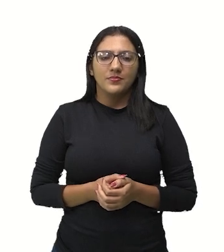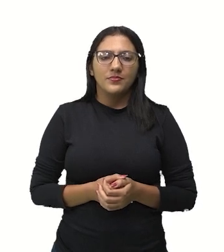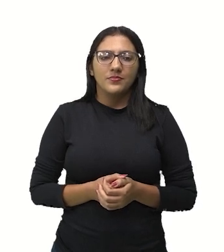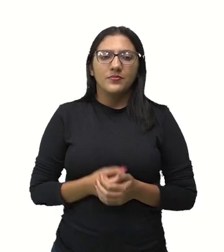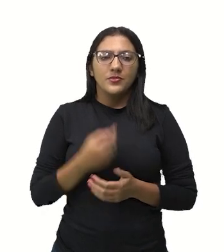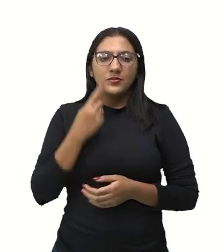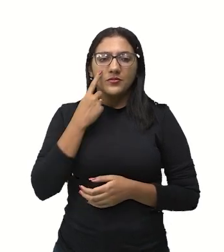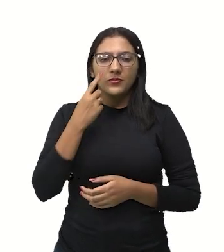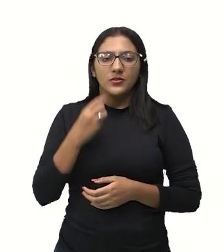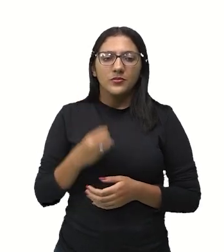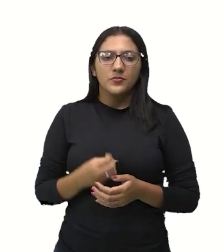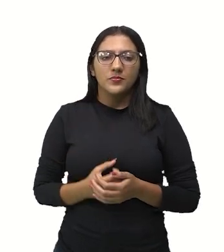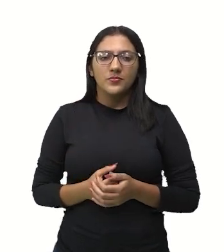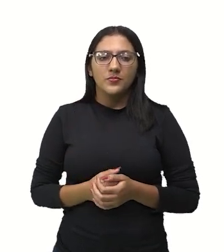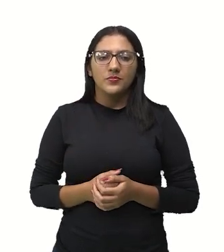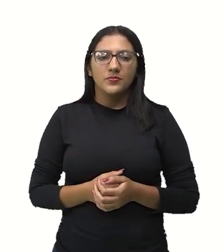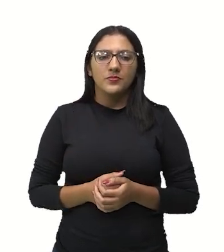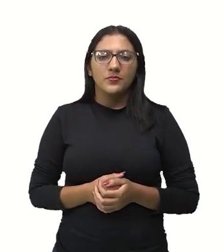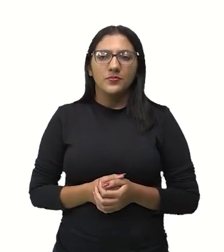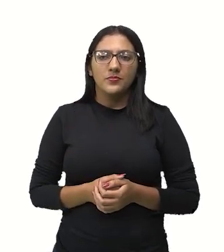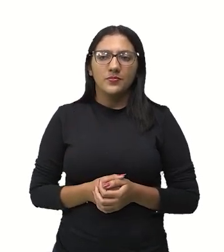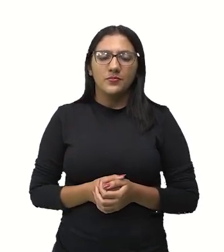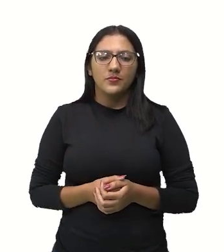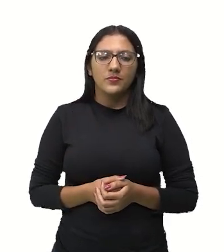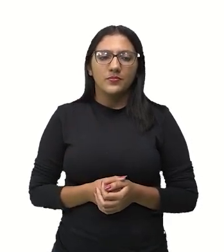Montante é igual.